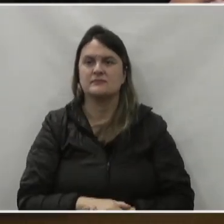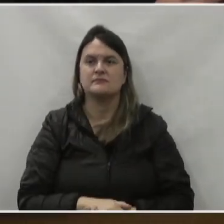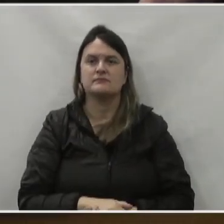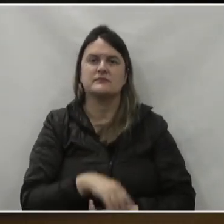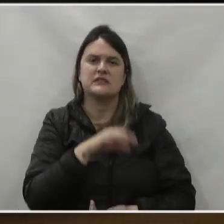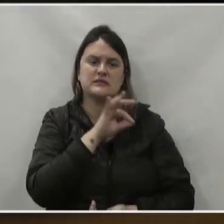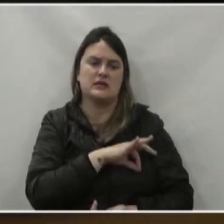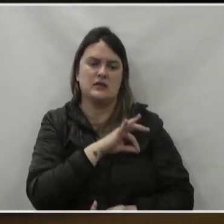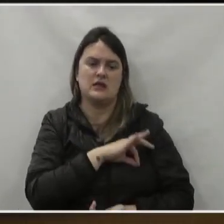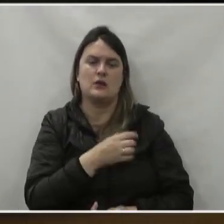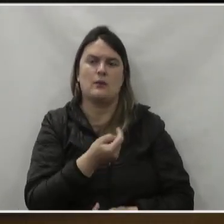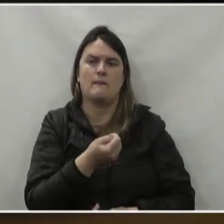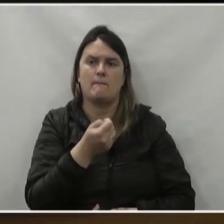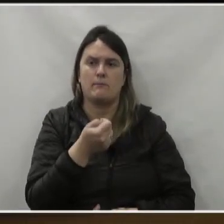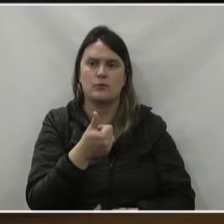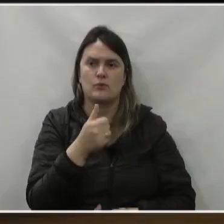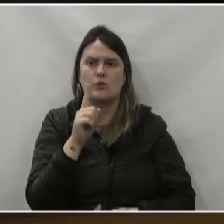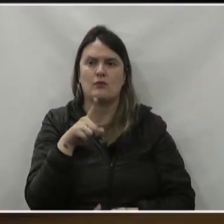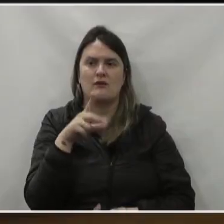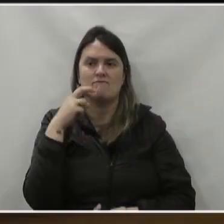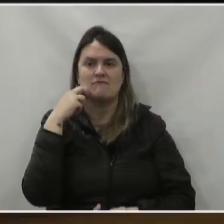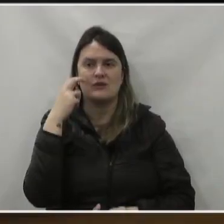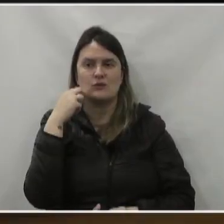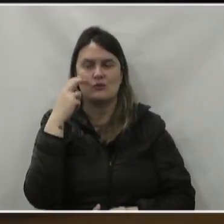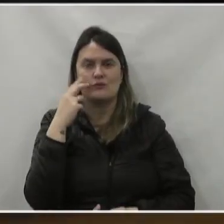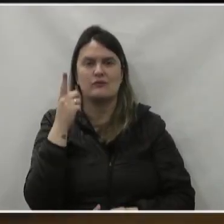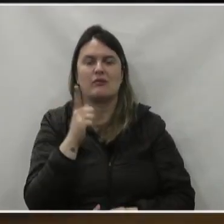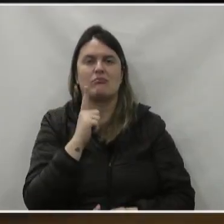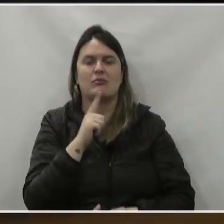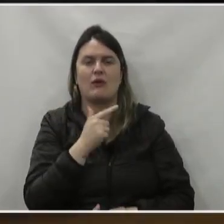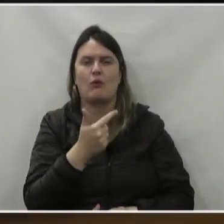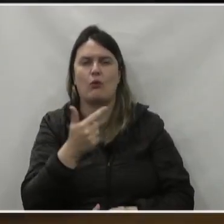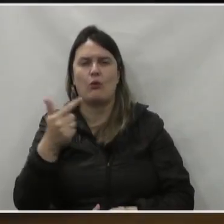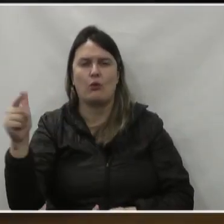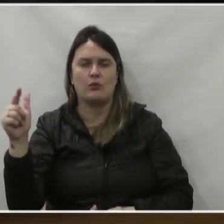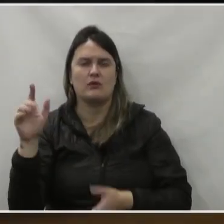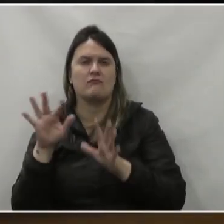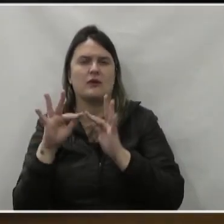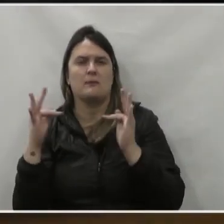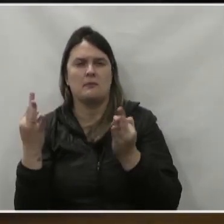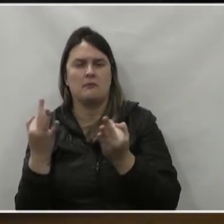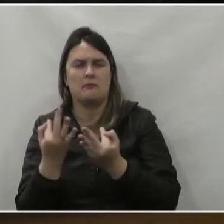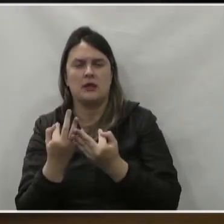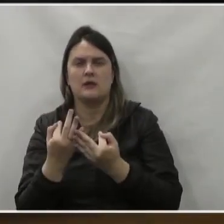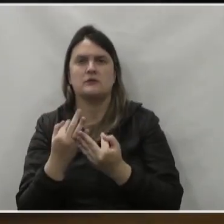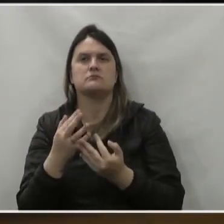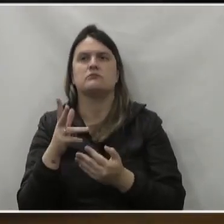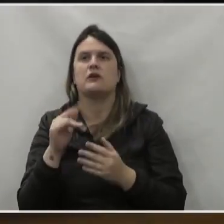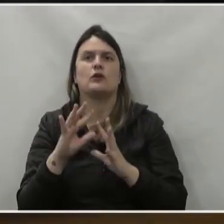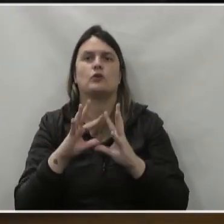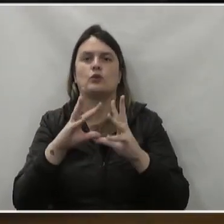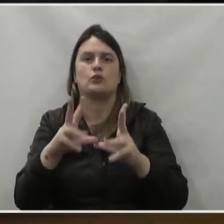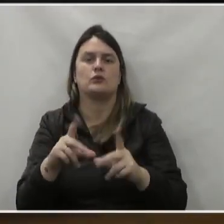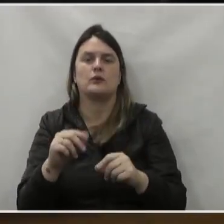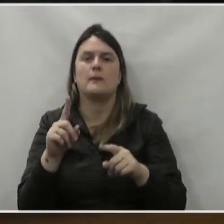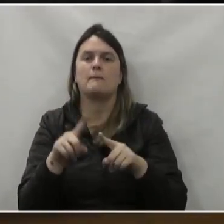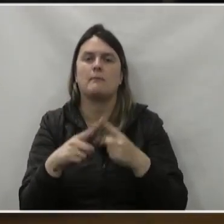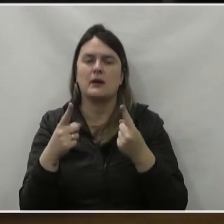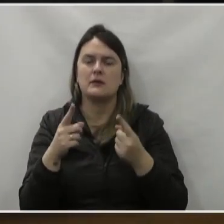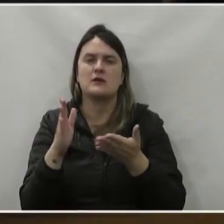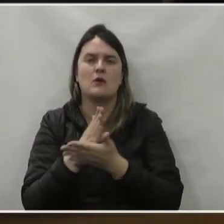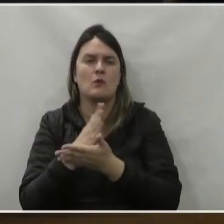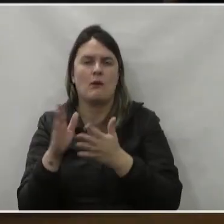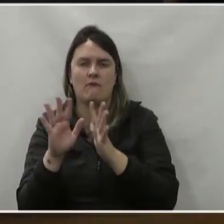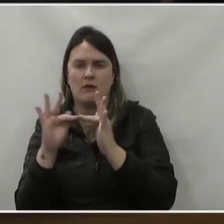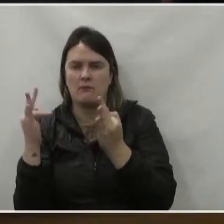salário baixo, que é uma vergonha. Tem outros, muitos pais, vamos não colocar todos, né? Mas muitos